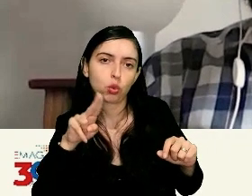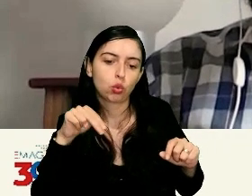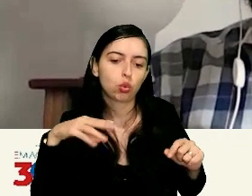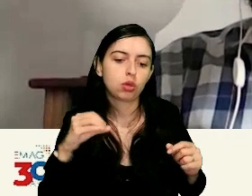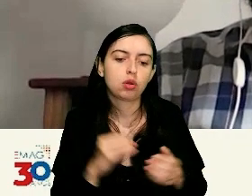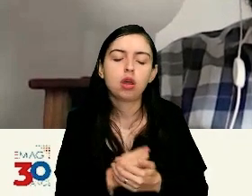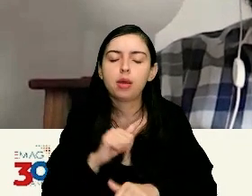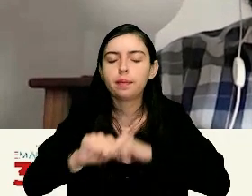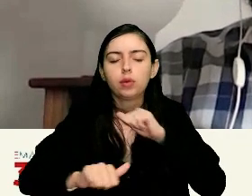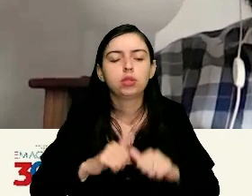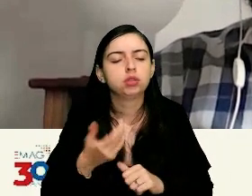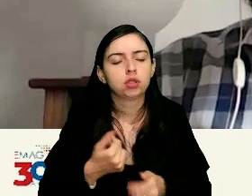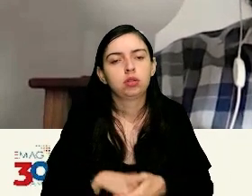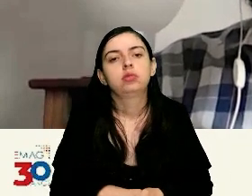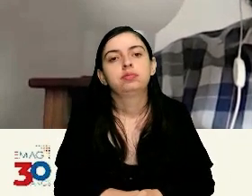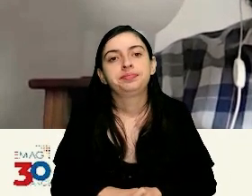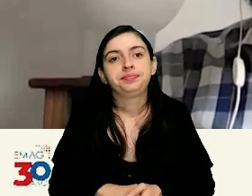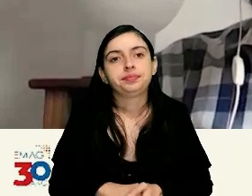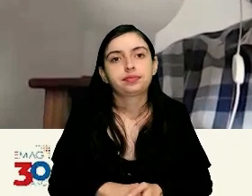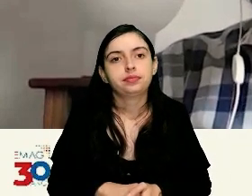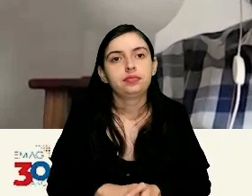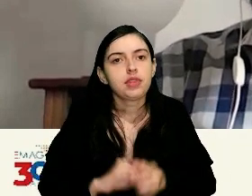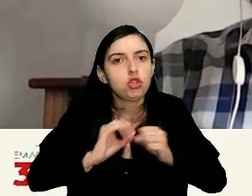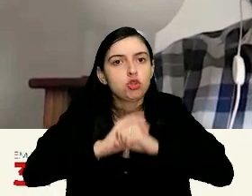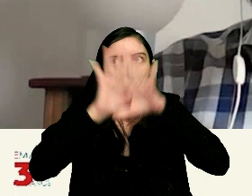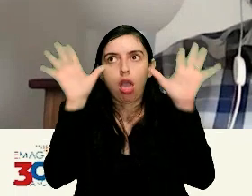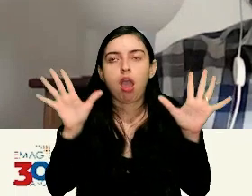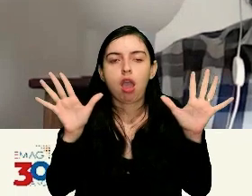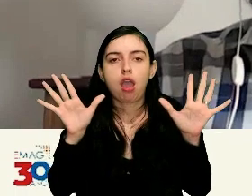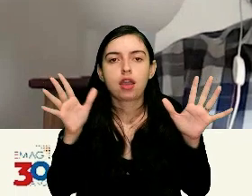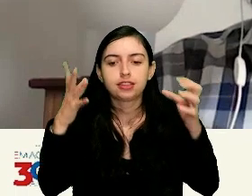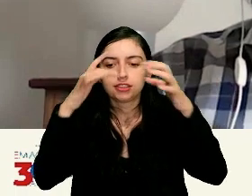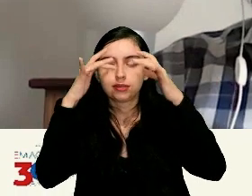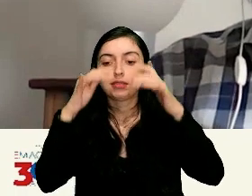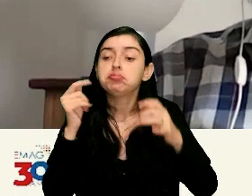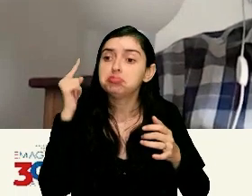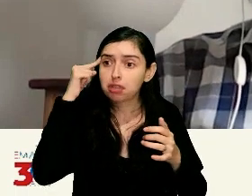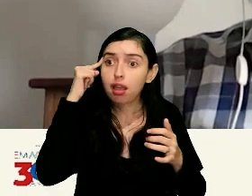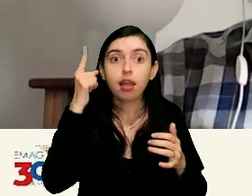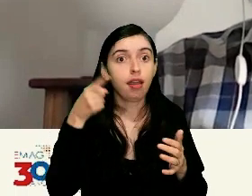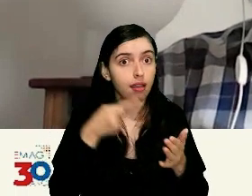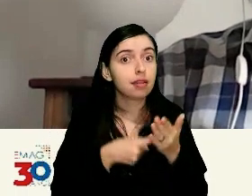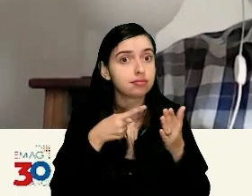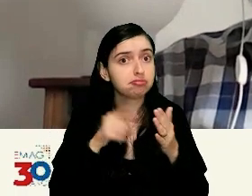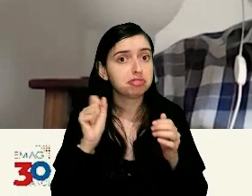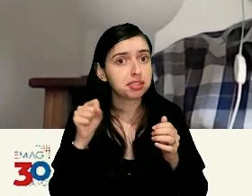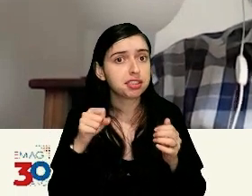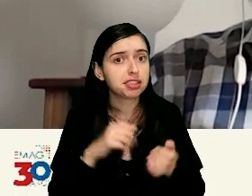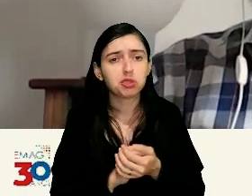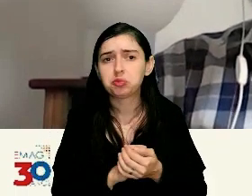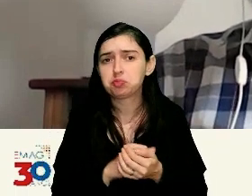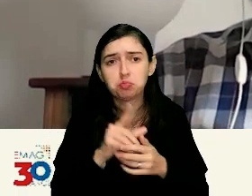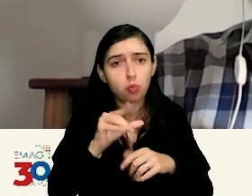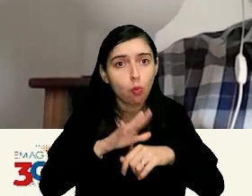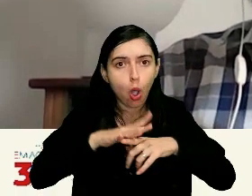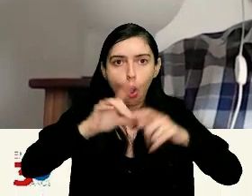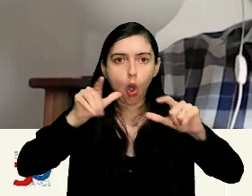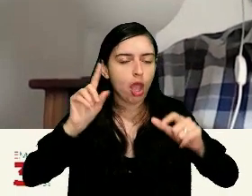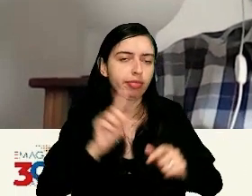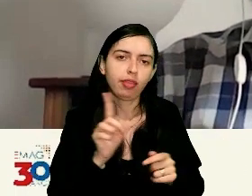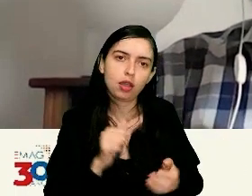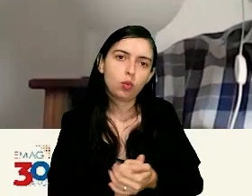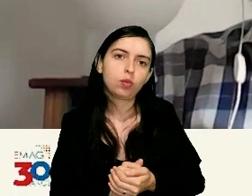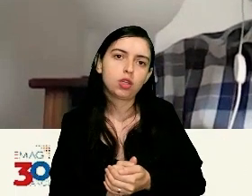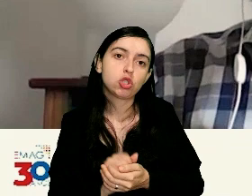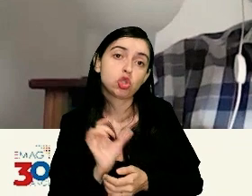verdade, explodiu a minha cabeça, né? Falou, nossa, é isso, a gente não precisa de muita coisa, né? É conviver na